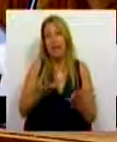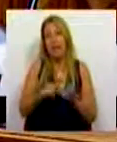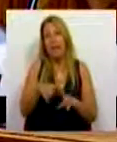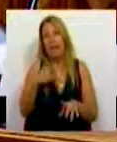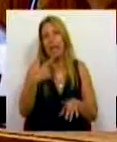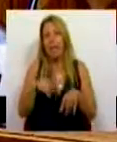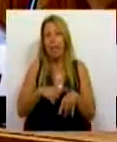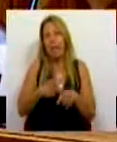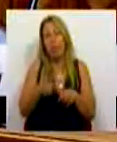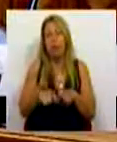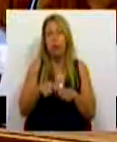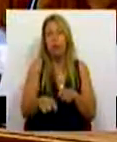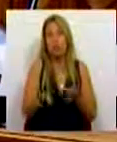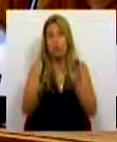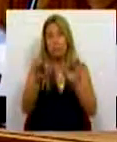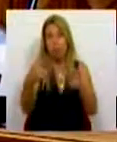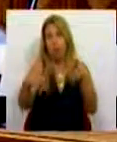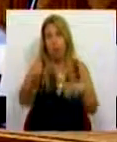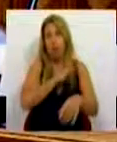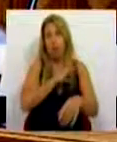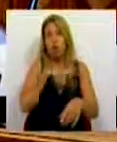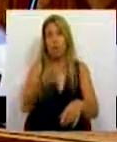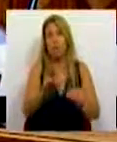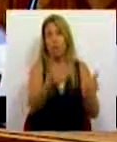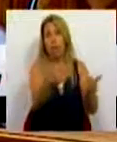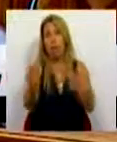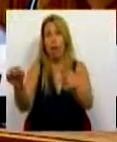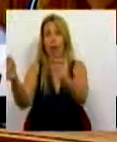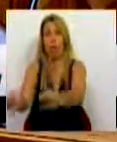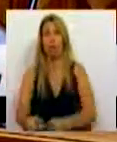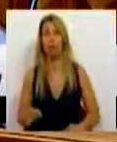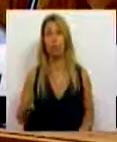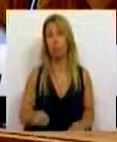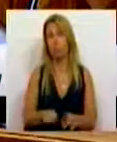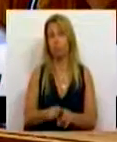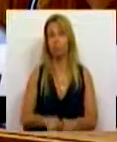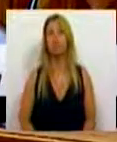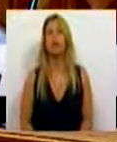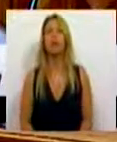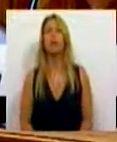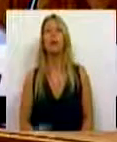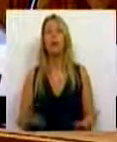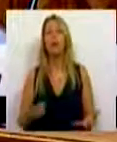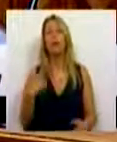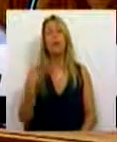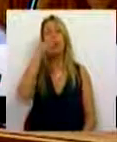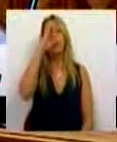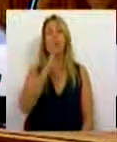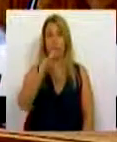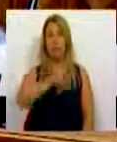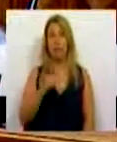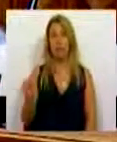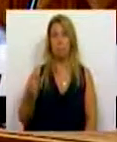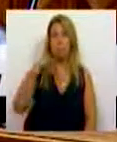utilizado para outros elementos. E que é a seguinte, sabemos que o salário mínimo nacional é uma